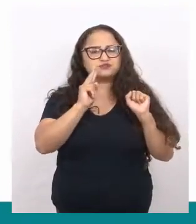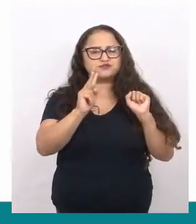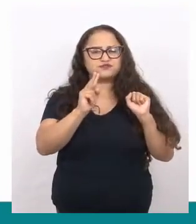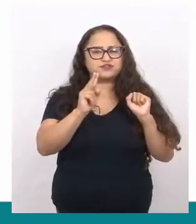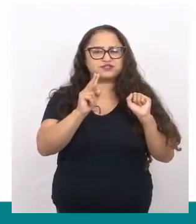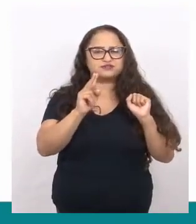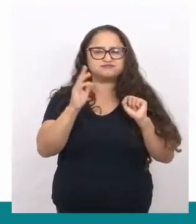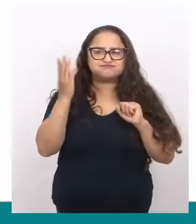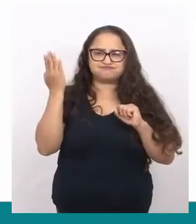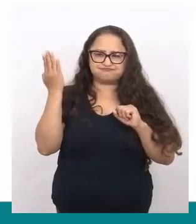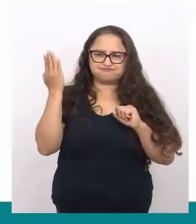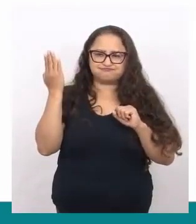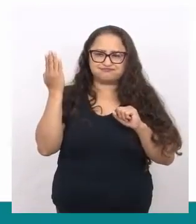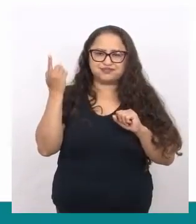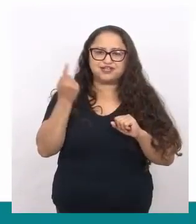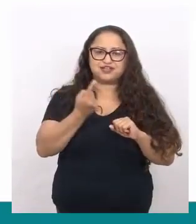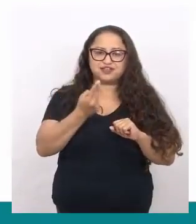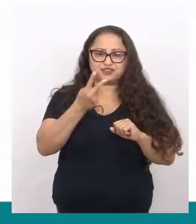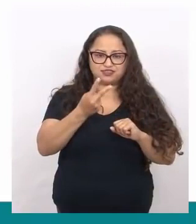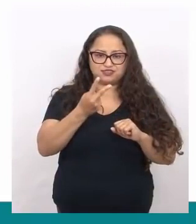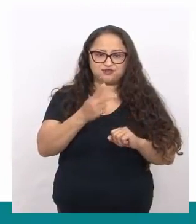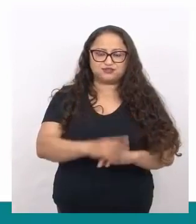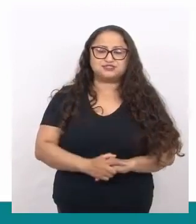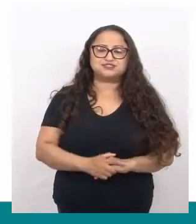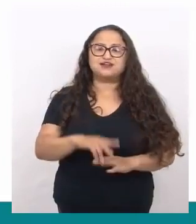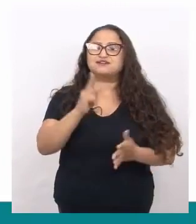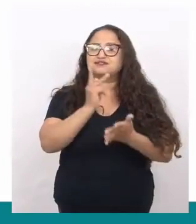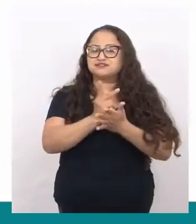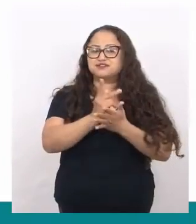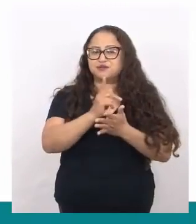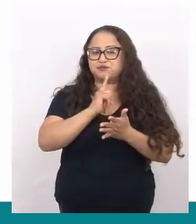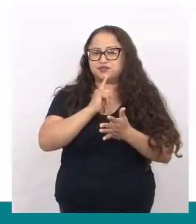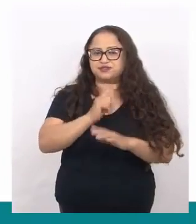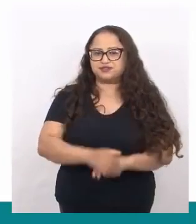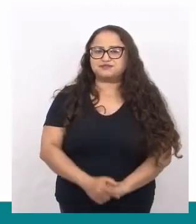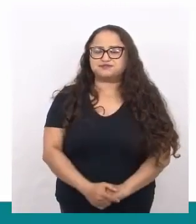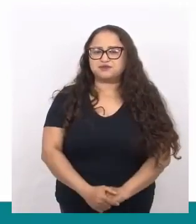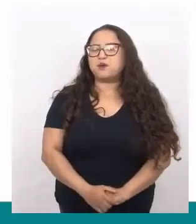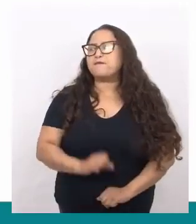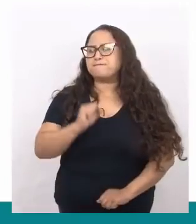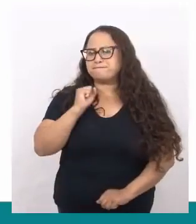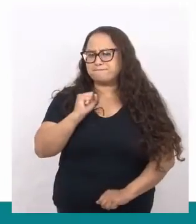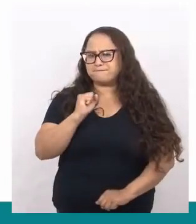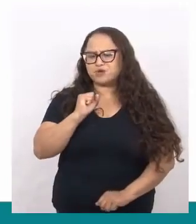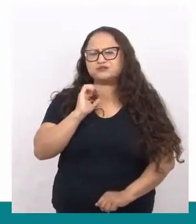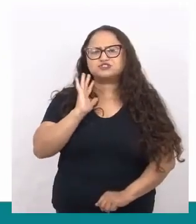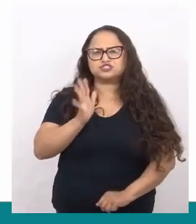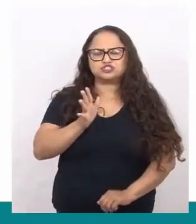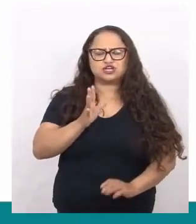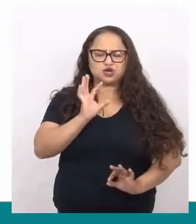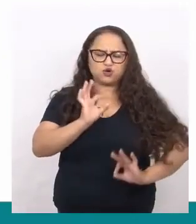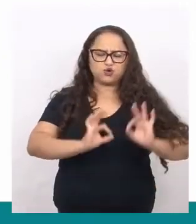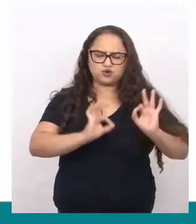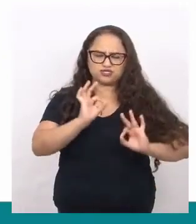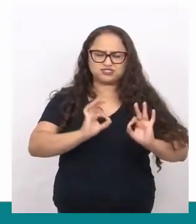vocês conhecem, vocês ligam para a gente, sempre conversam com a gente sobre a aba 2. Então, vocês podem fazer ajustes. Tudo que tiver sido